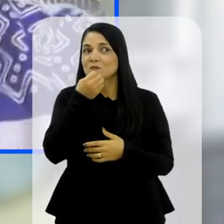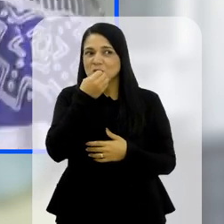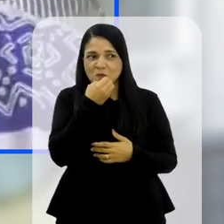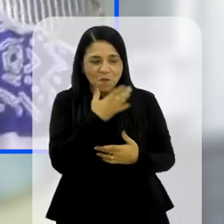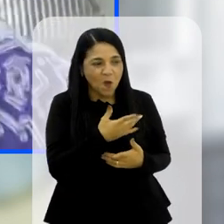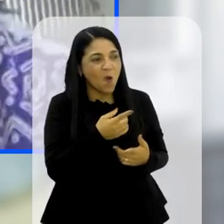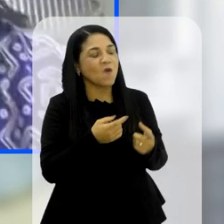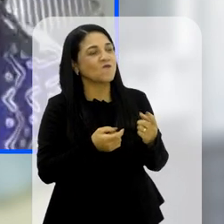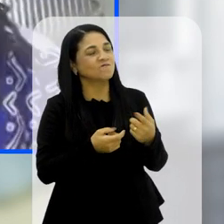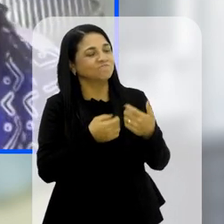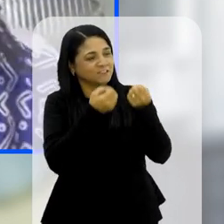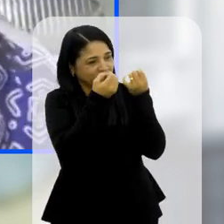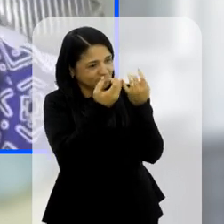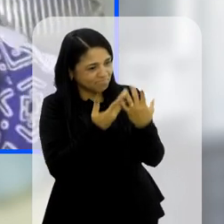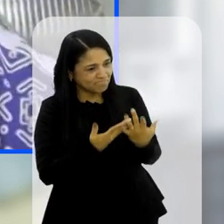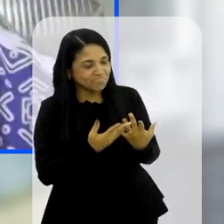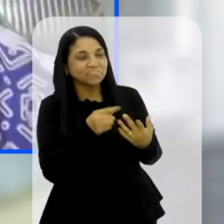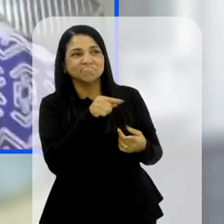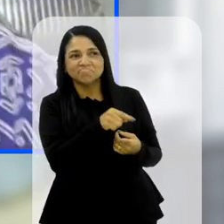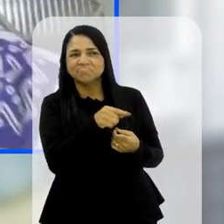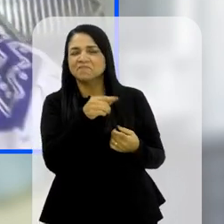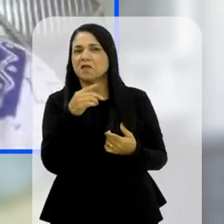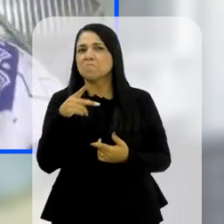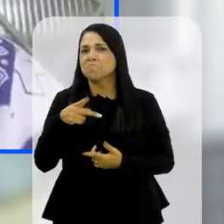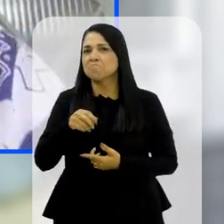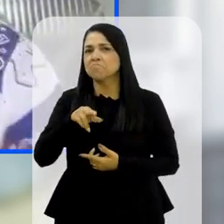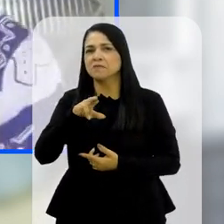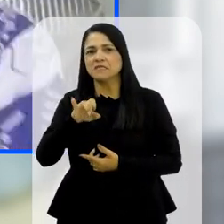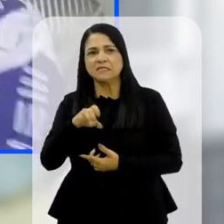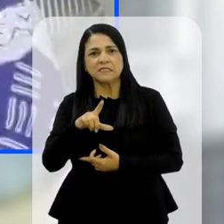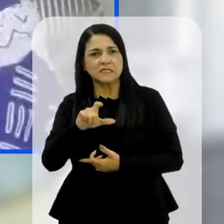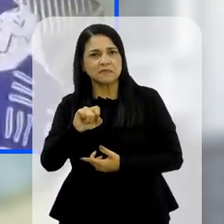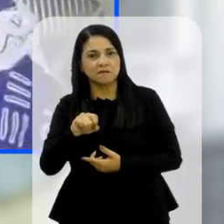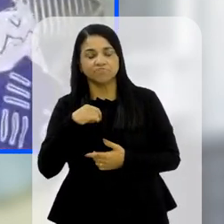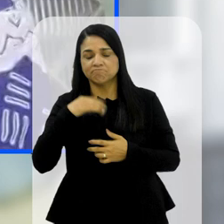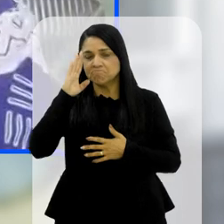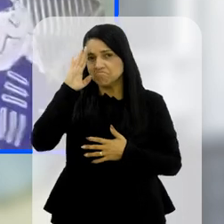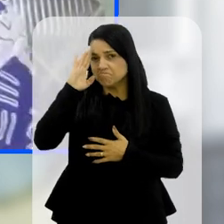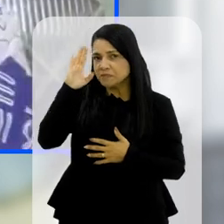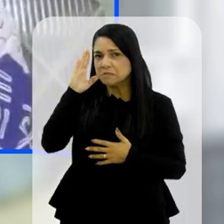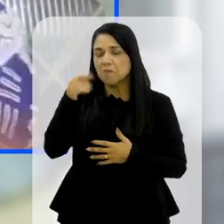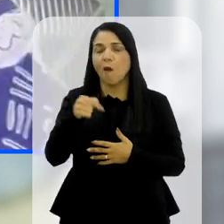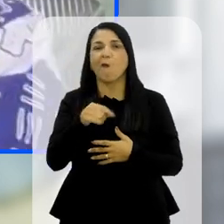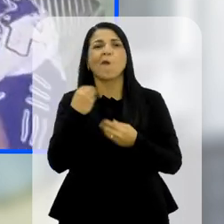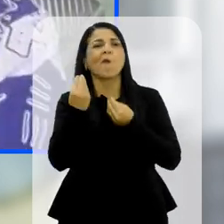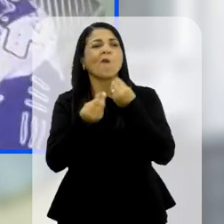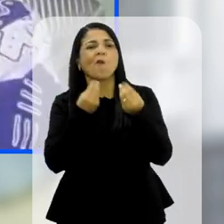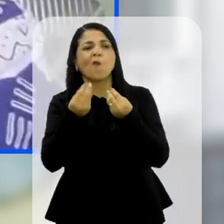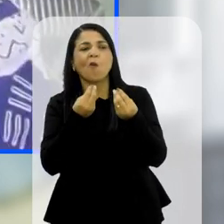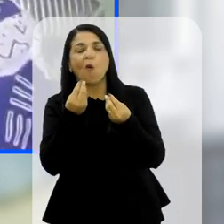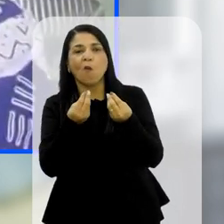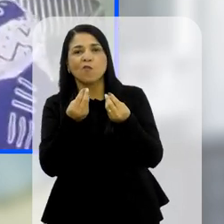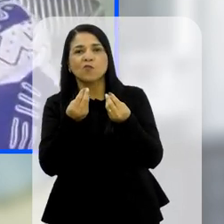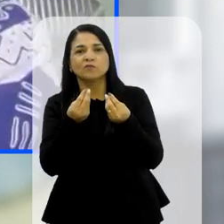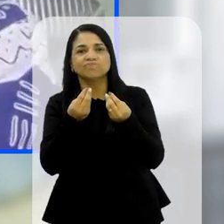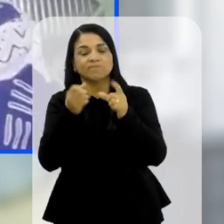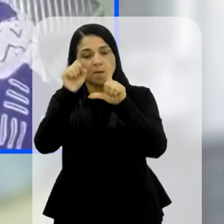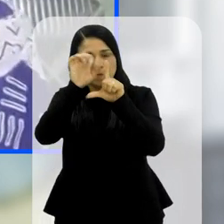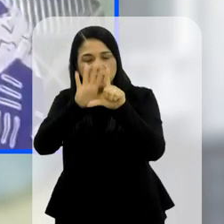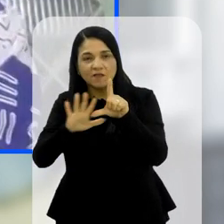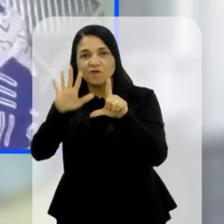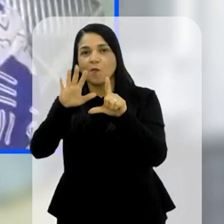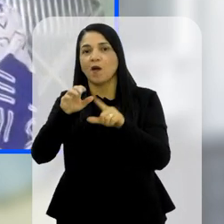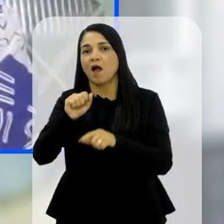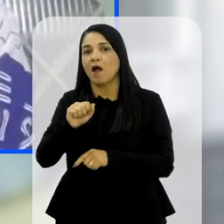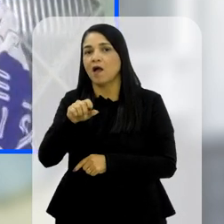Muito legal você voltar nesse ponto também, Priscila, porque eu acho que esse é o nosso ponto hoje crucial. Como fazer a manutenção